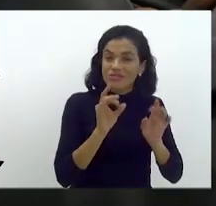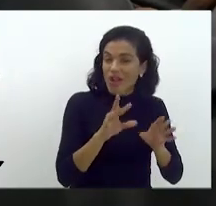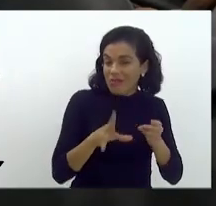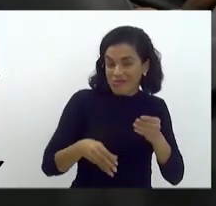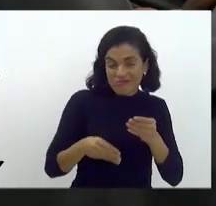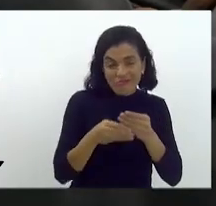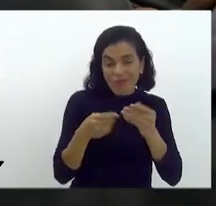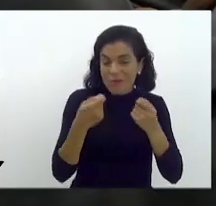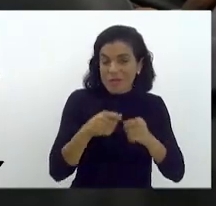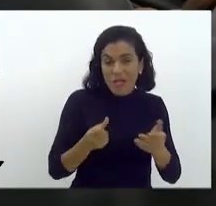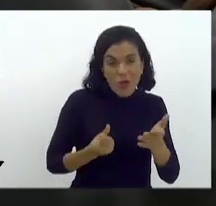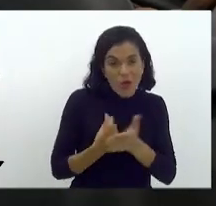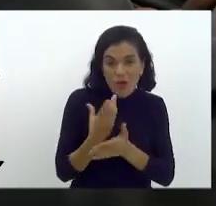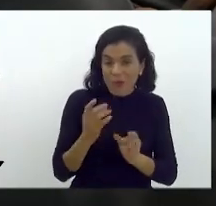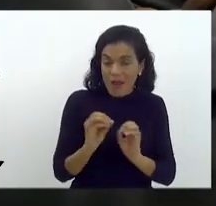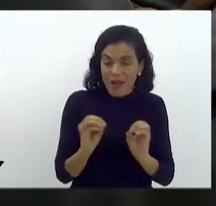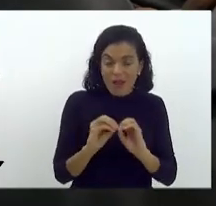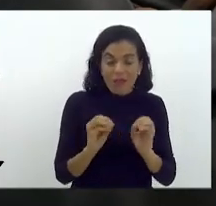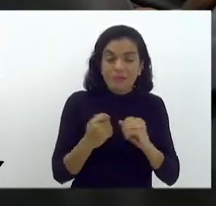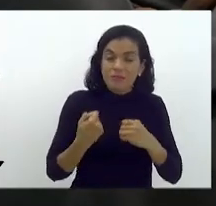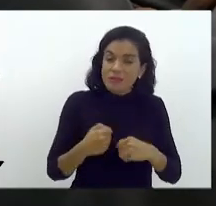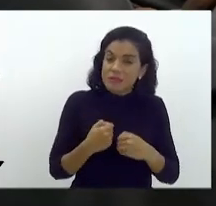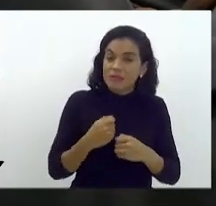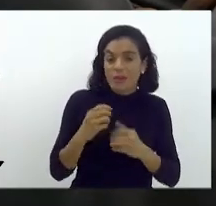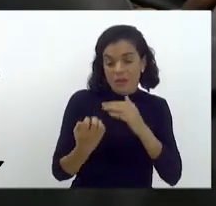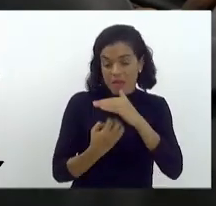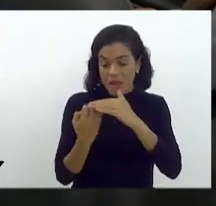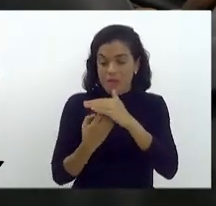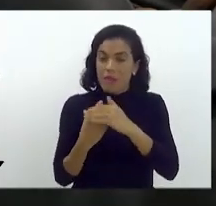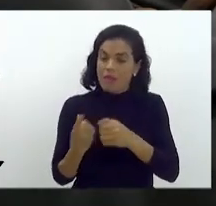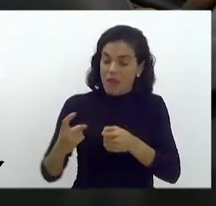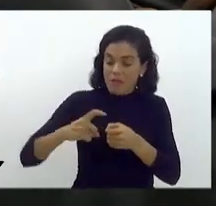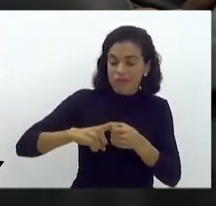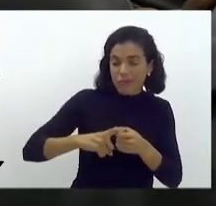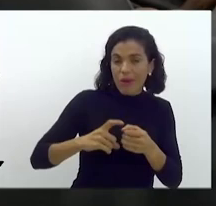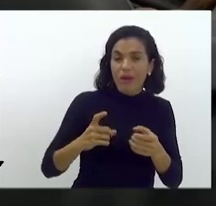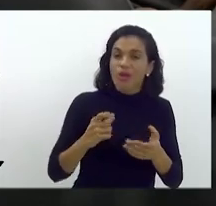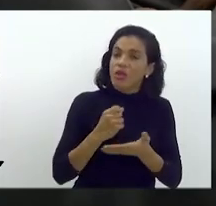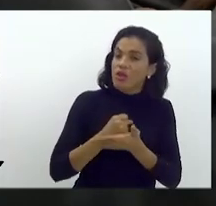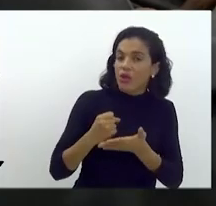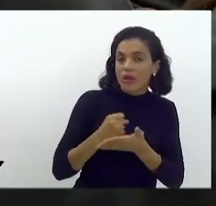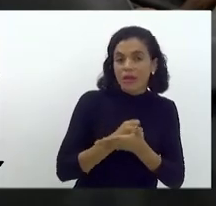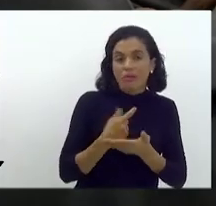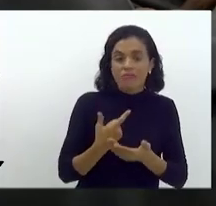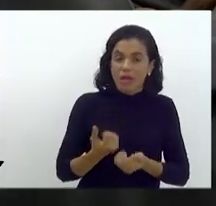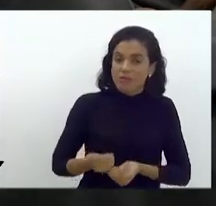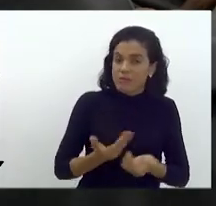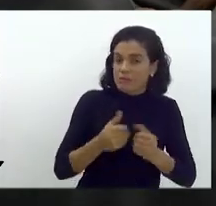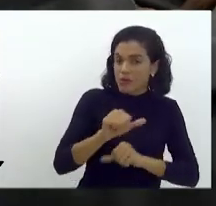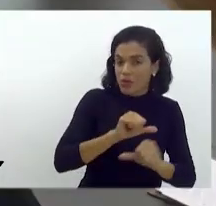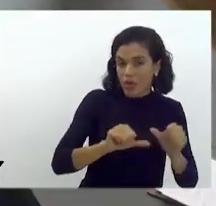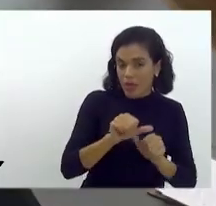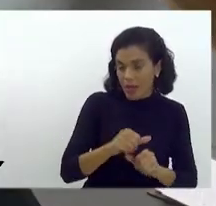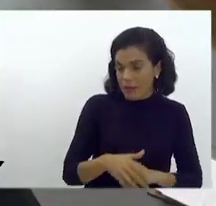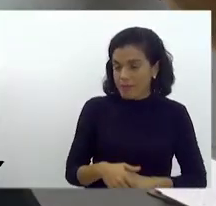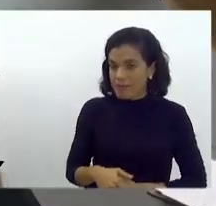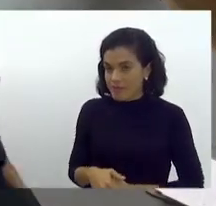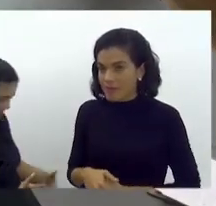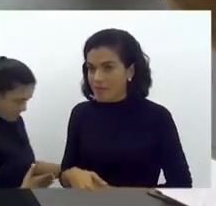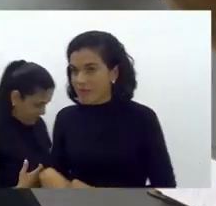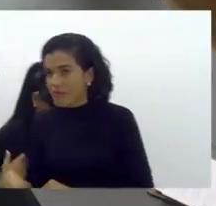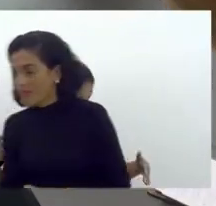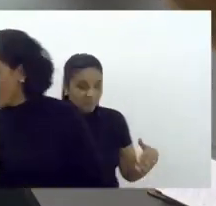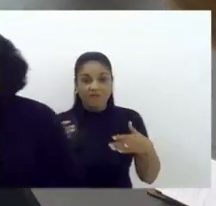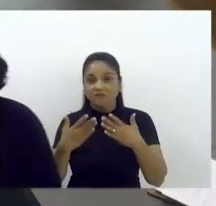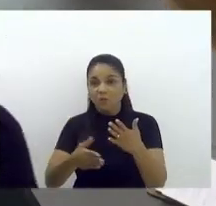quero colocar a gente não precisa comprar a gente precisa que uma empresa tem essa disponibilidade de trocar sempre o equipamento e essa